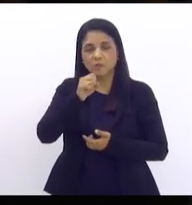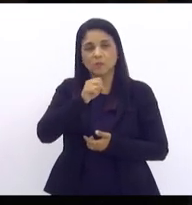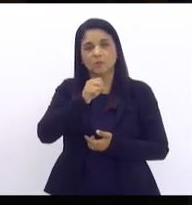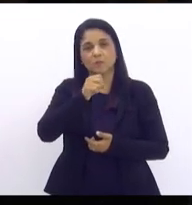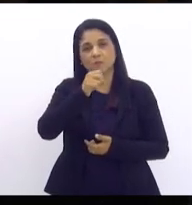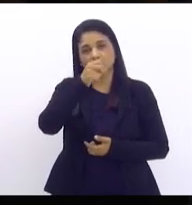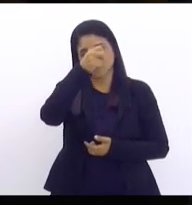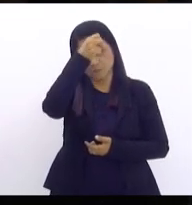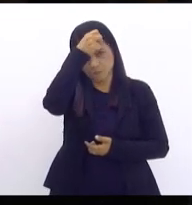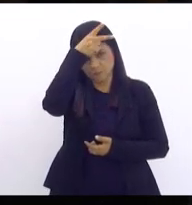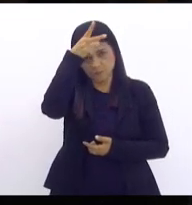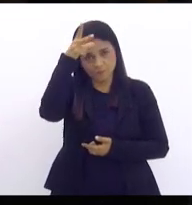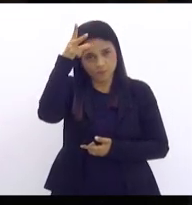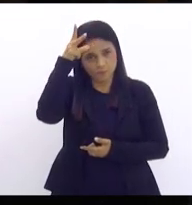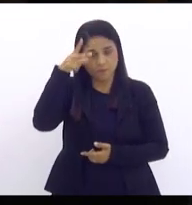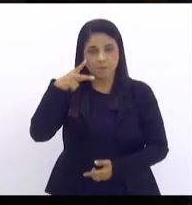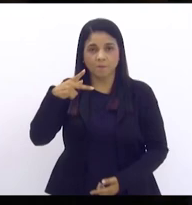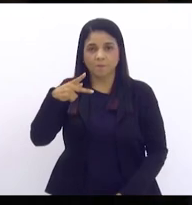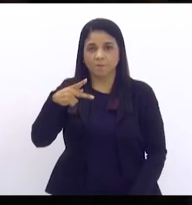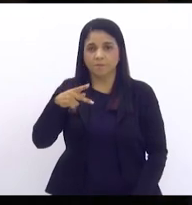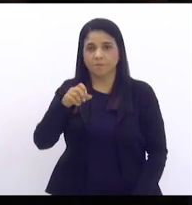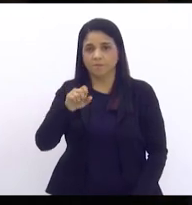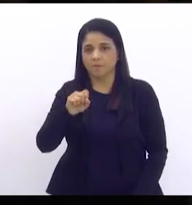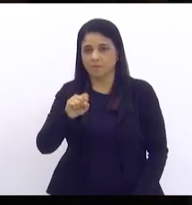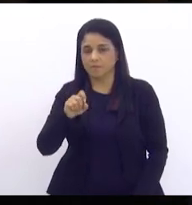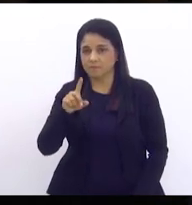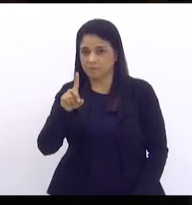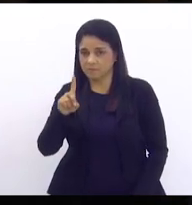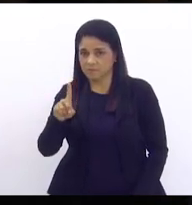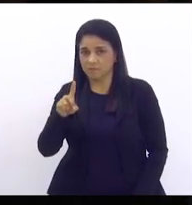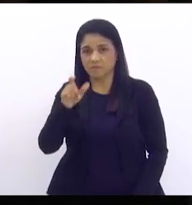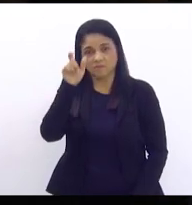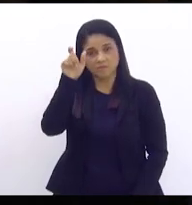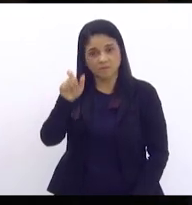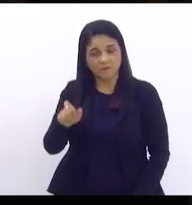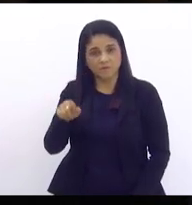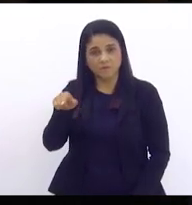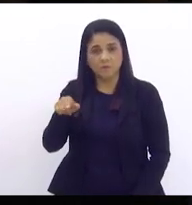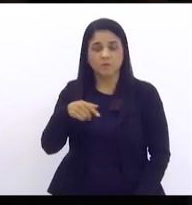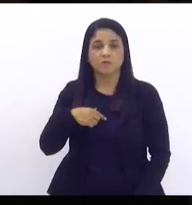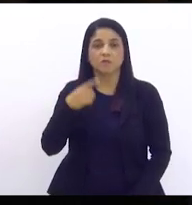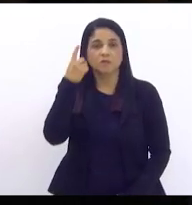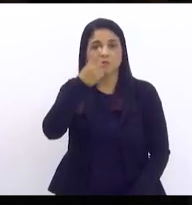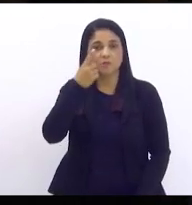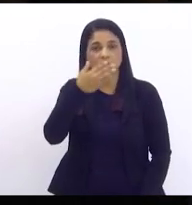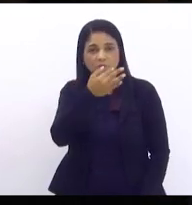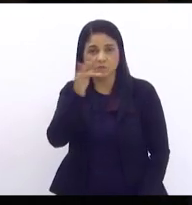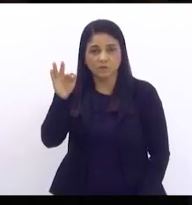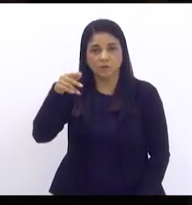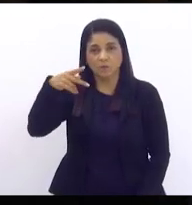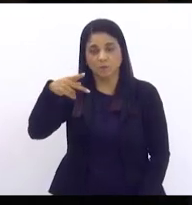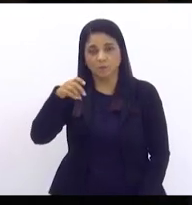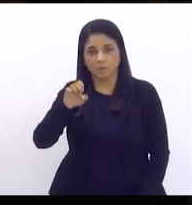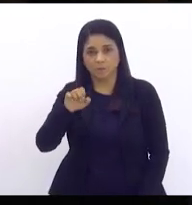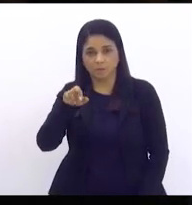do PSD, na figura do deputado federal Pedro Paulo e,